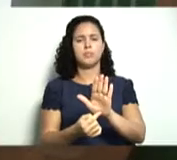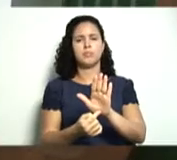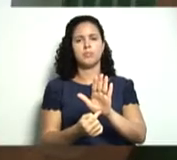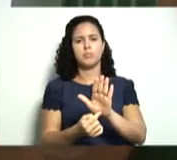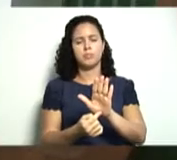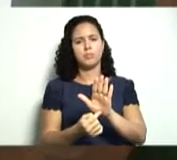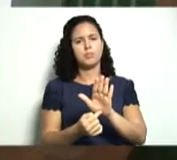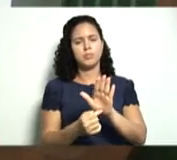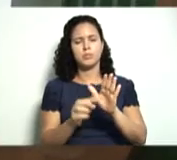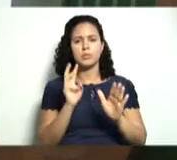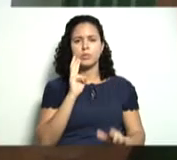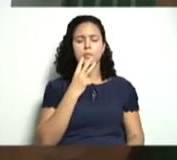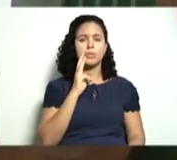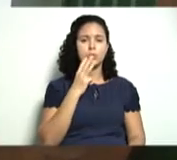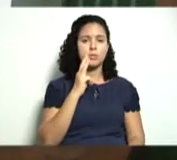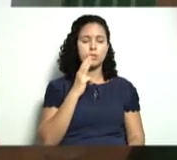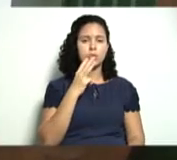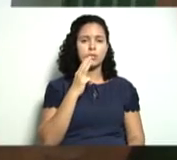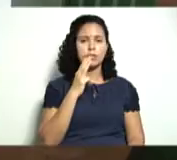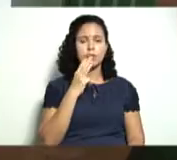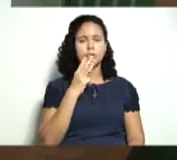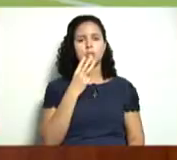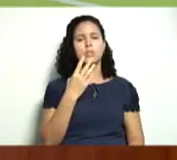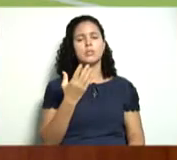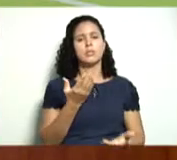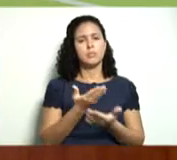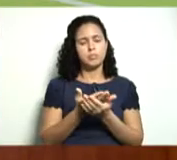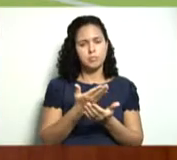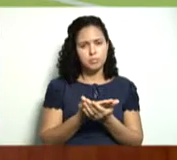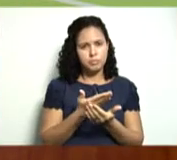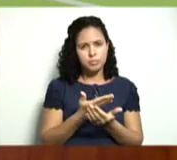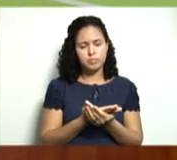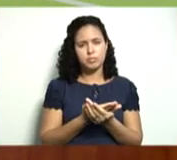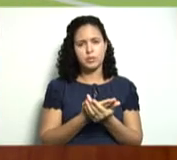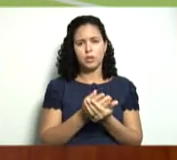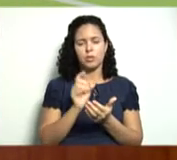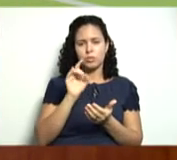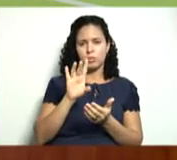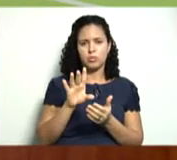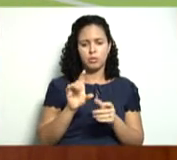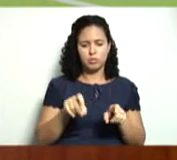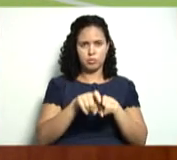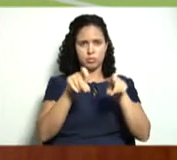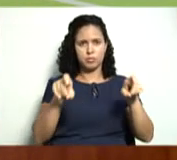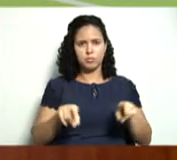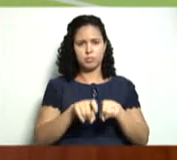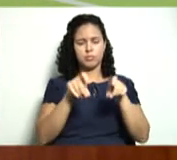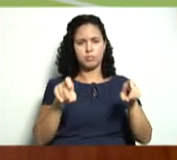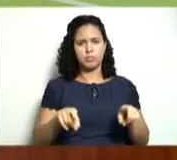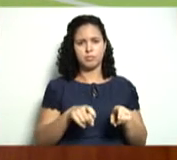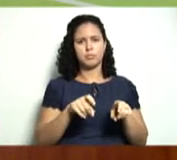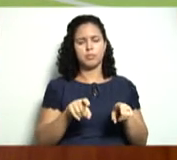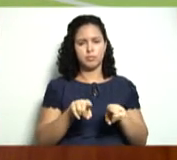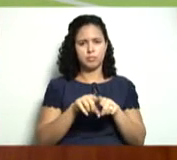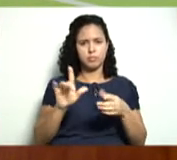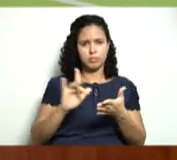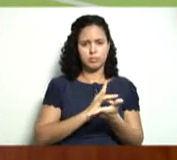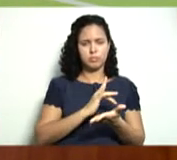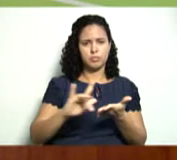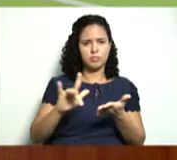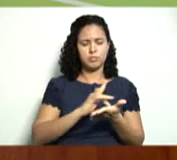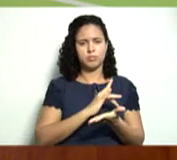vê isso hoje vamos explorar o recurso o word e ele não está presente apenas no computador e também está presente no tablet e um